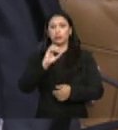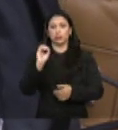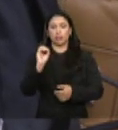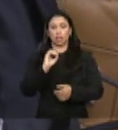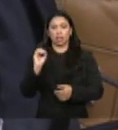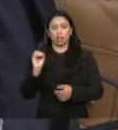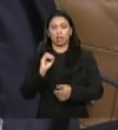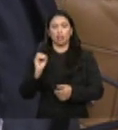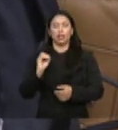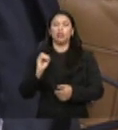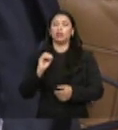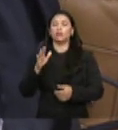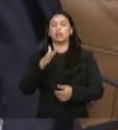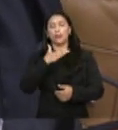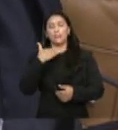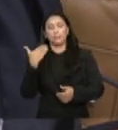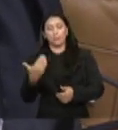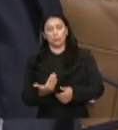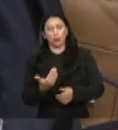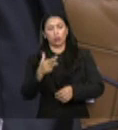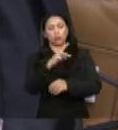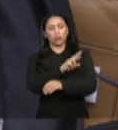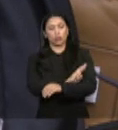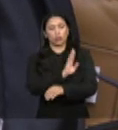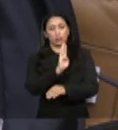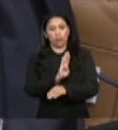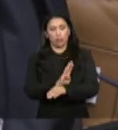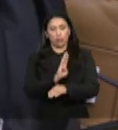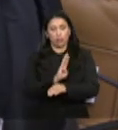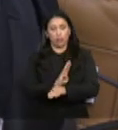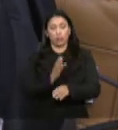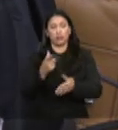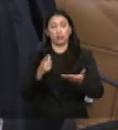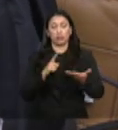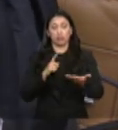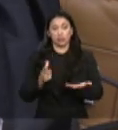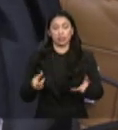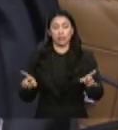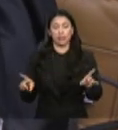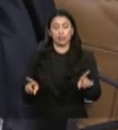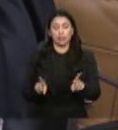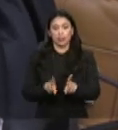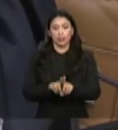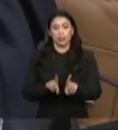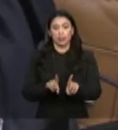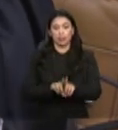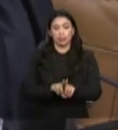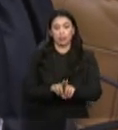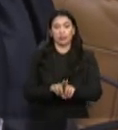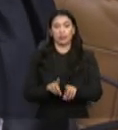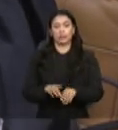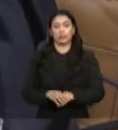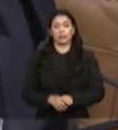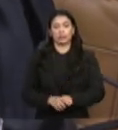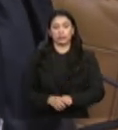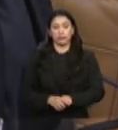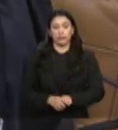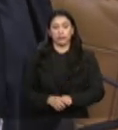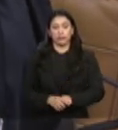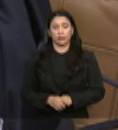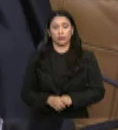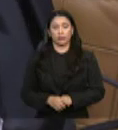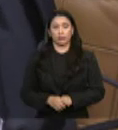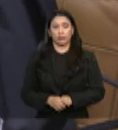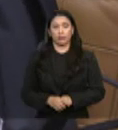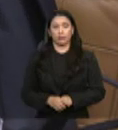A Luz Do Motivo condutor de Rui Barbosa e do Estado de Espírito desarmado